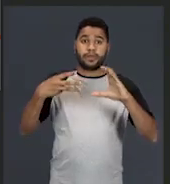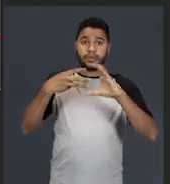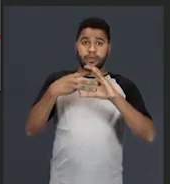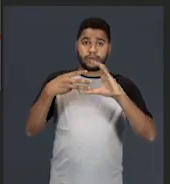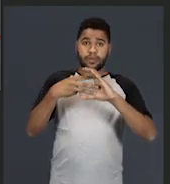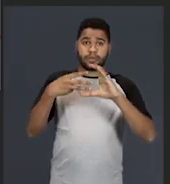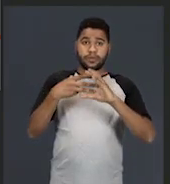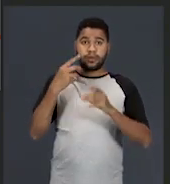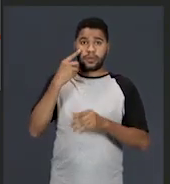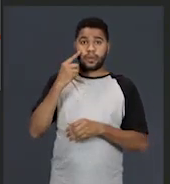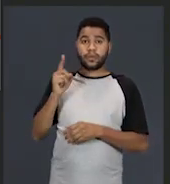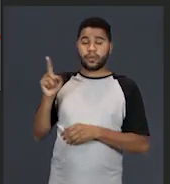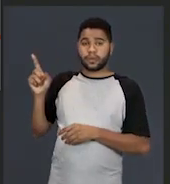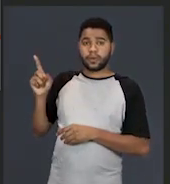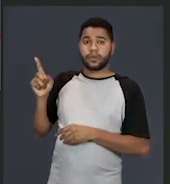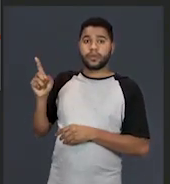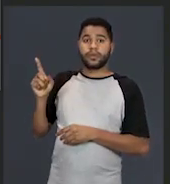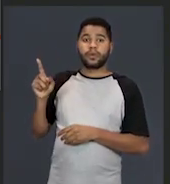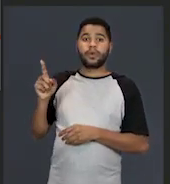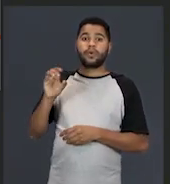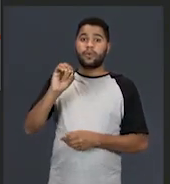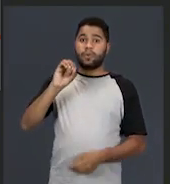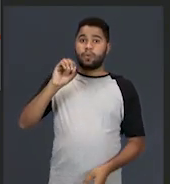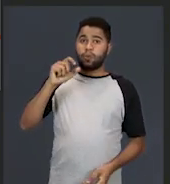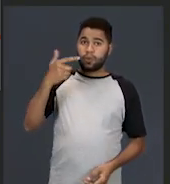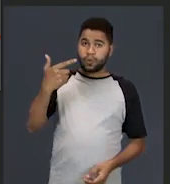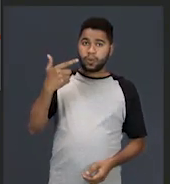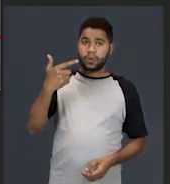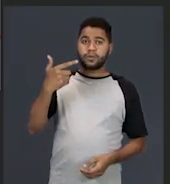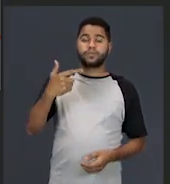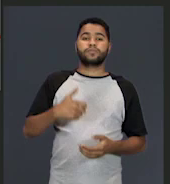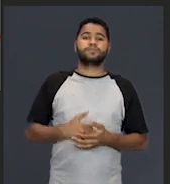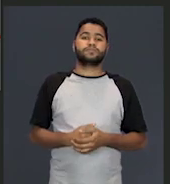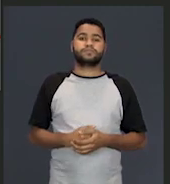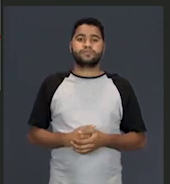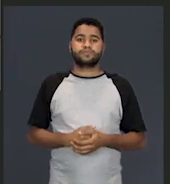célula, olha só, vai entrar o oxigênio da respiração,